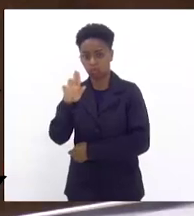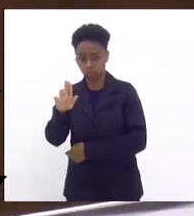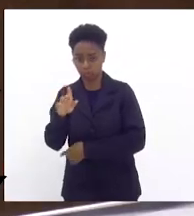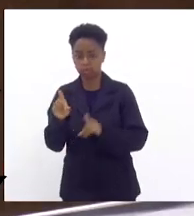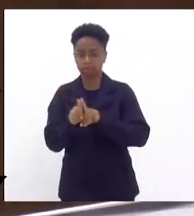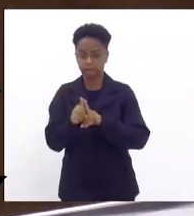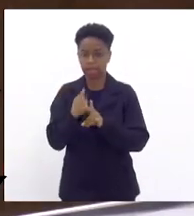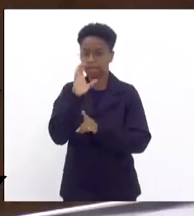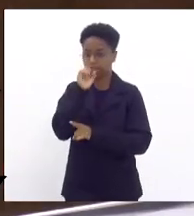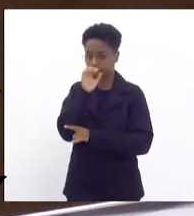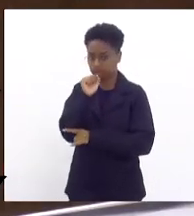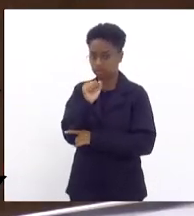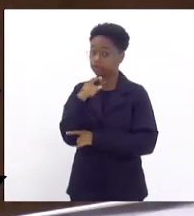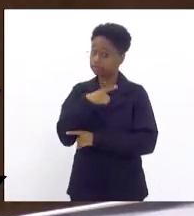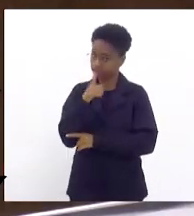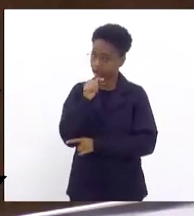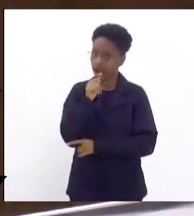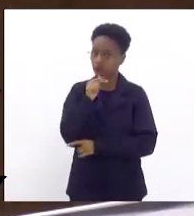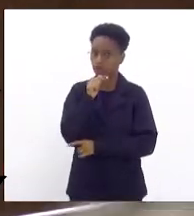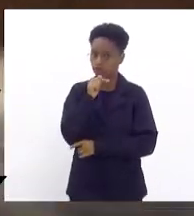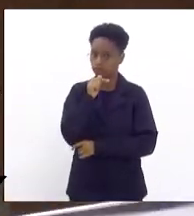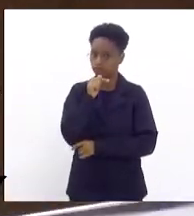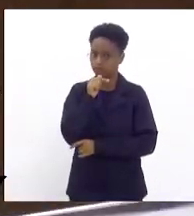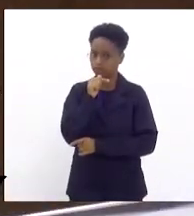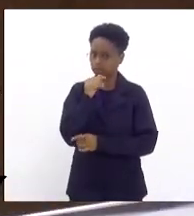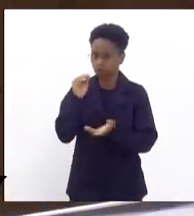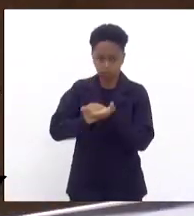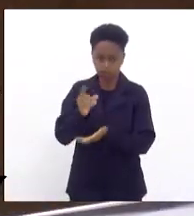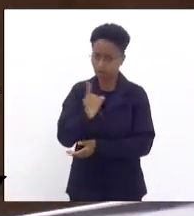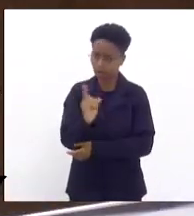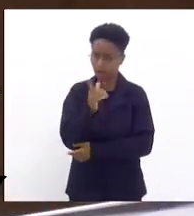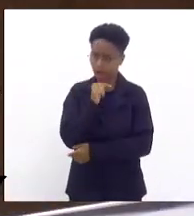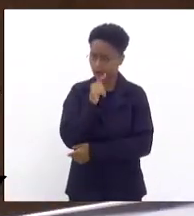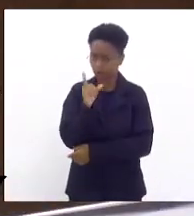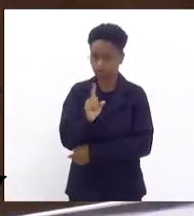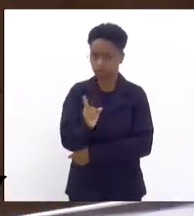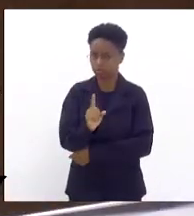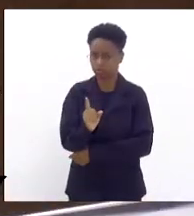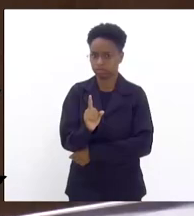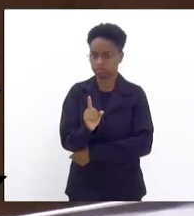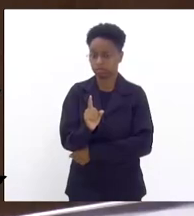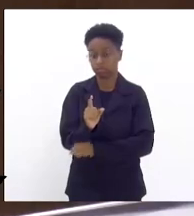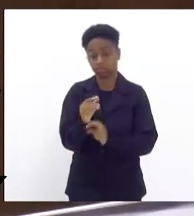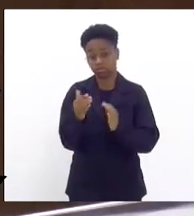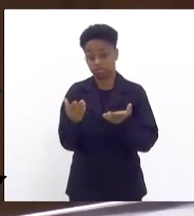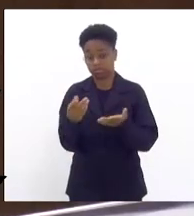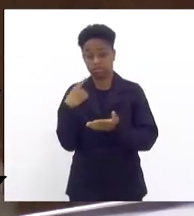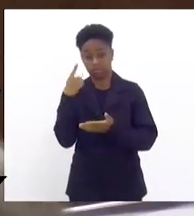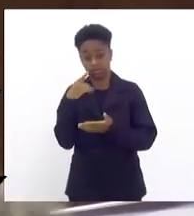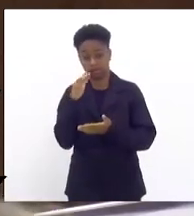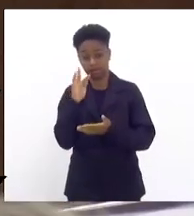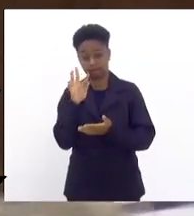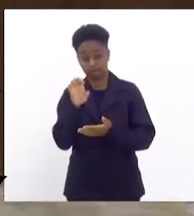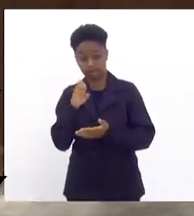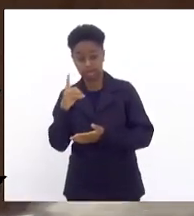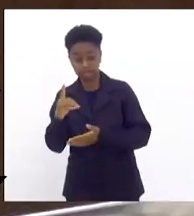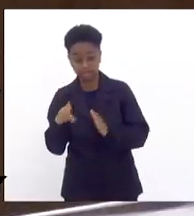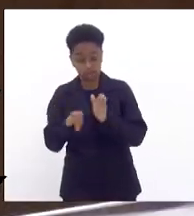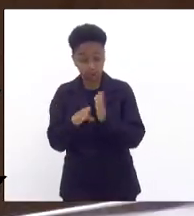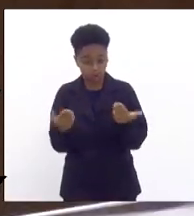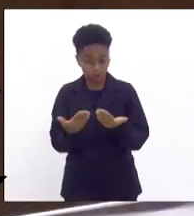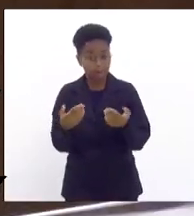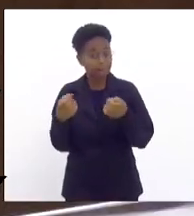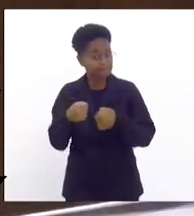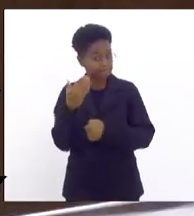Então, água tem, deputado. Não está faltando água. Agora, o deputado Fred, que está chegando à casa esse ano, tem que